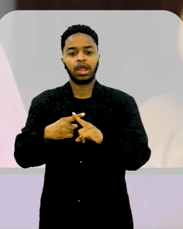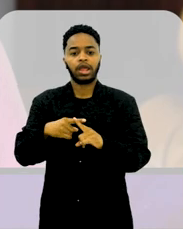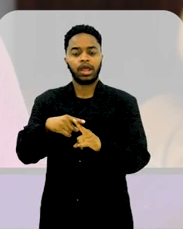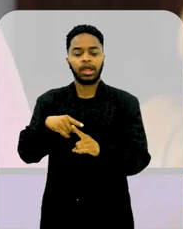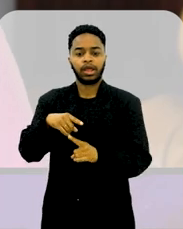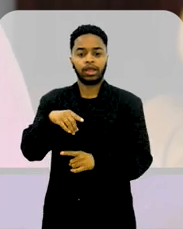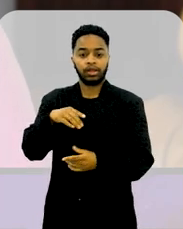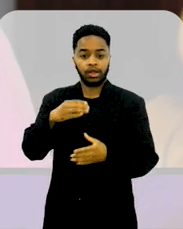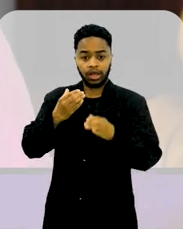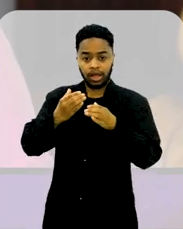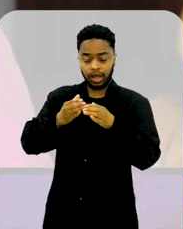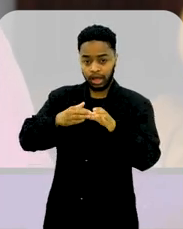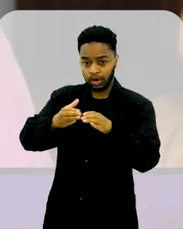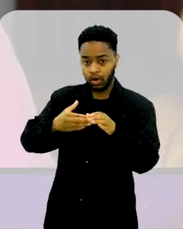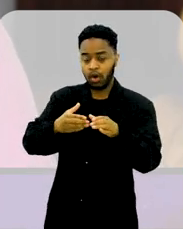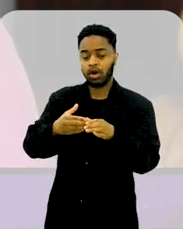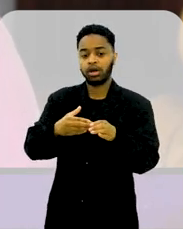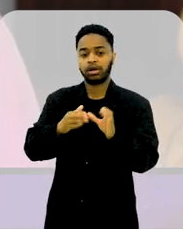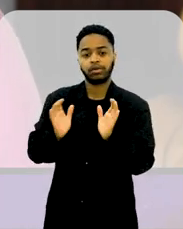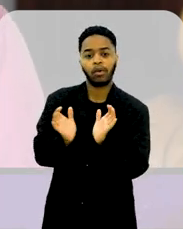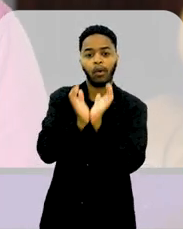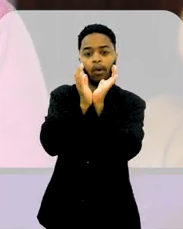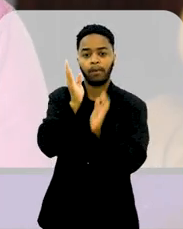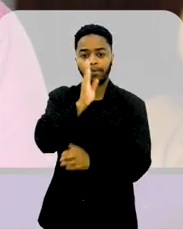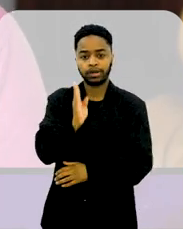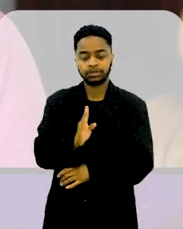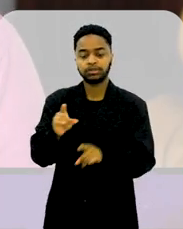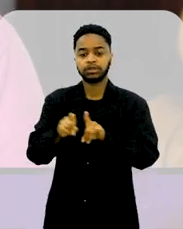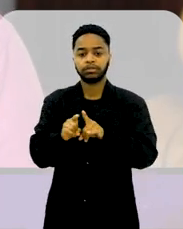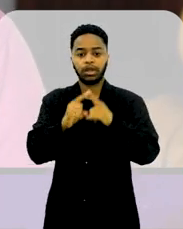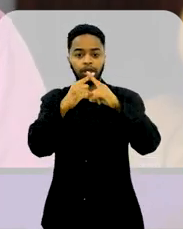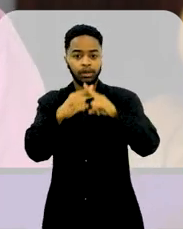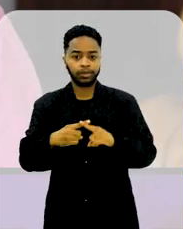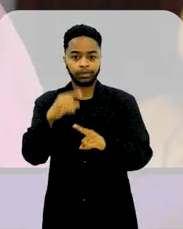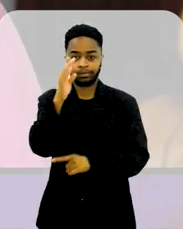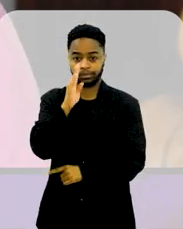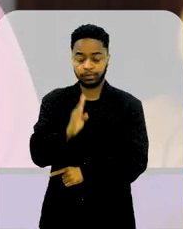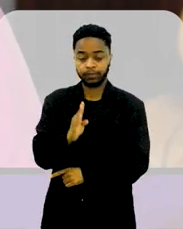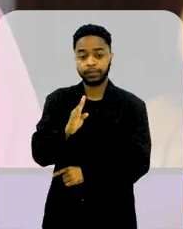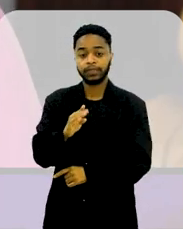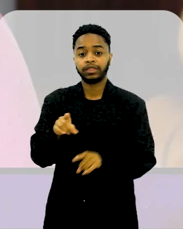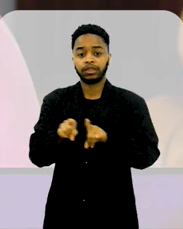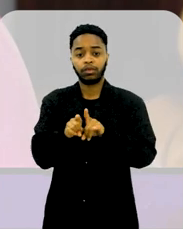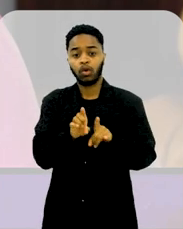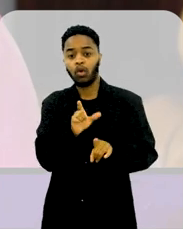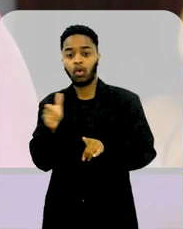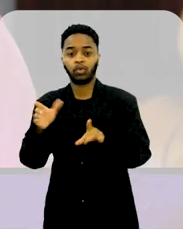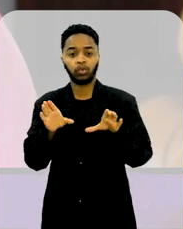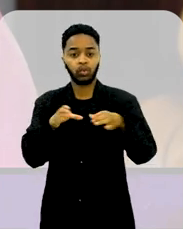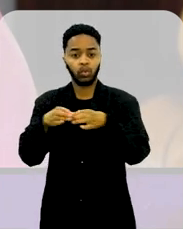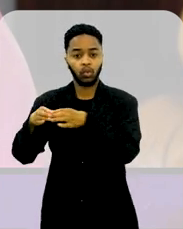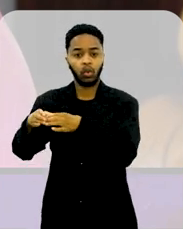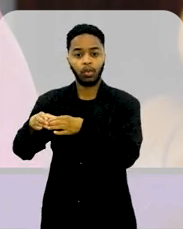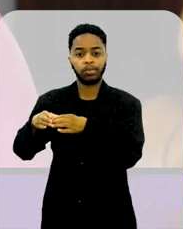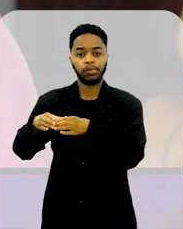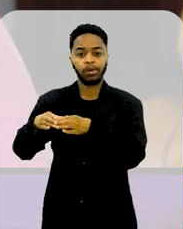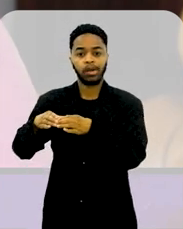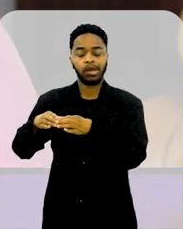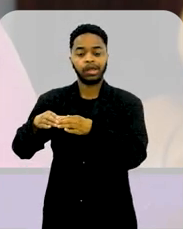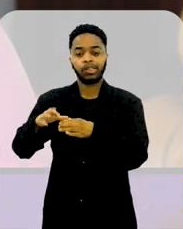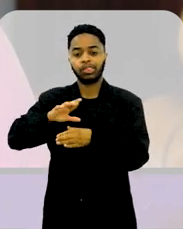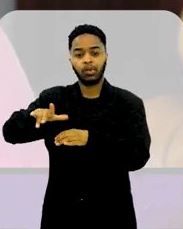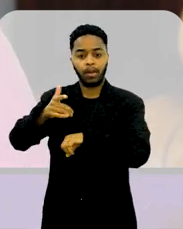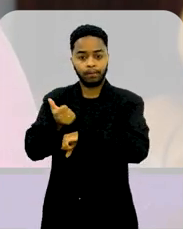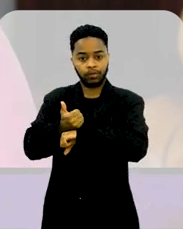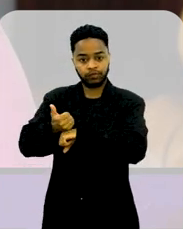Brasil Campeonato Brasileiro divisões de base também até o momento não disse Por que veio